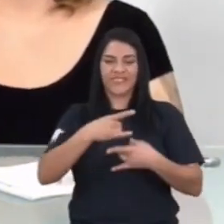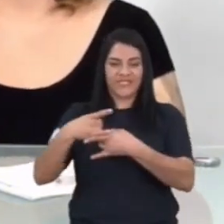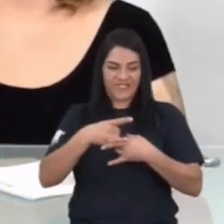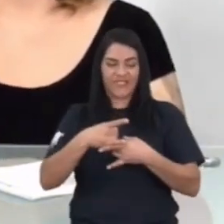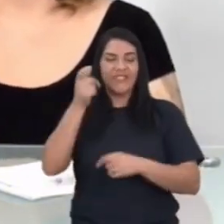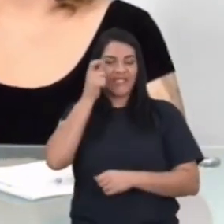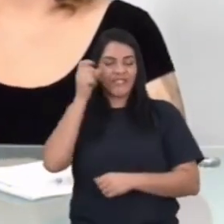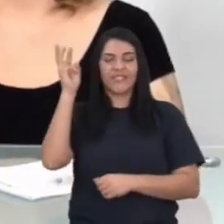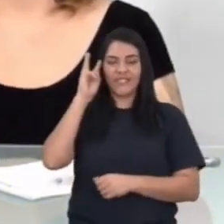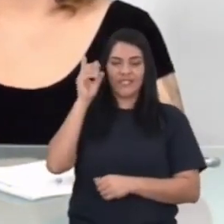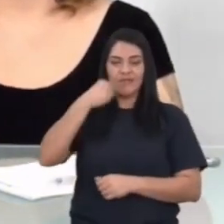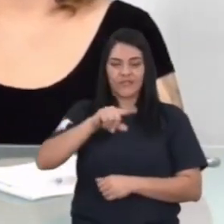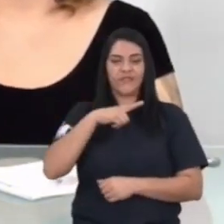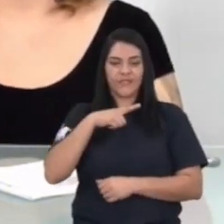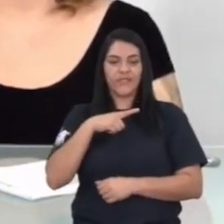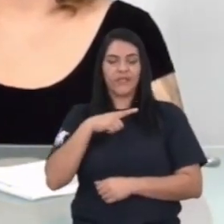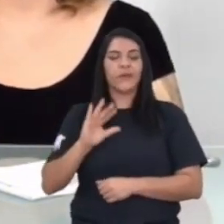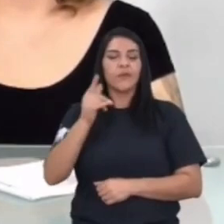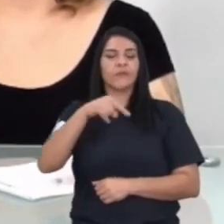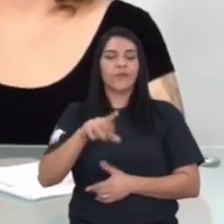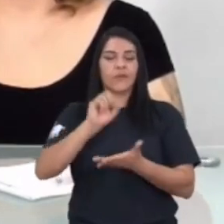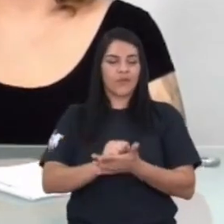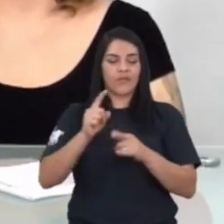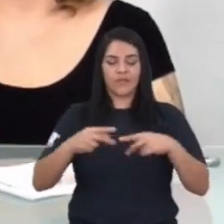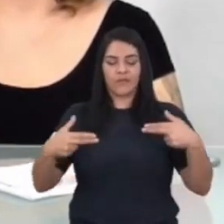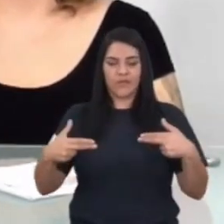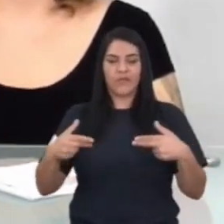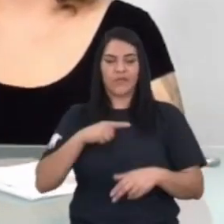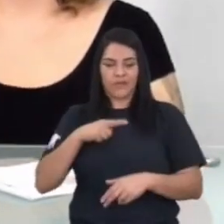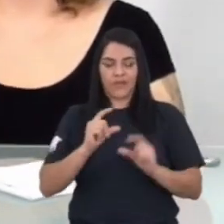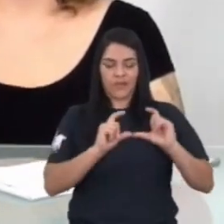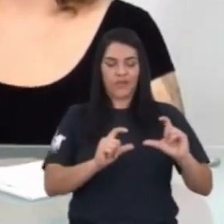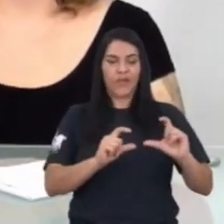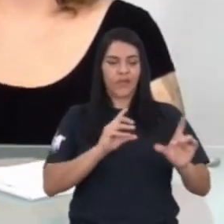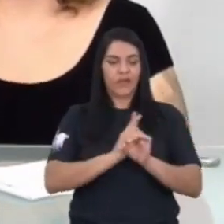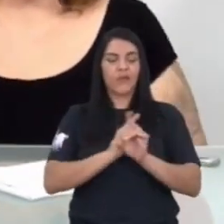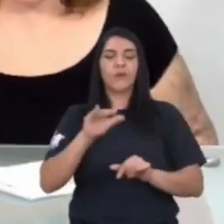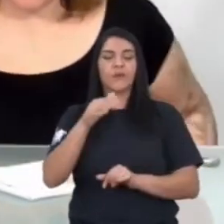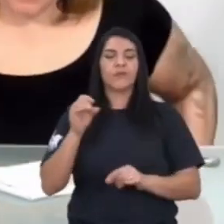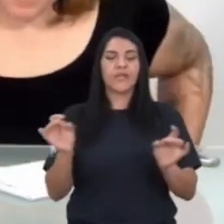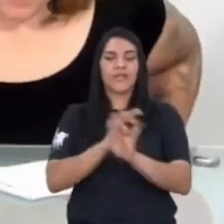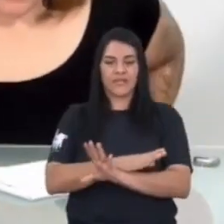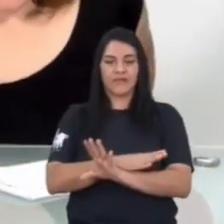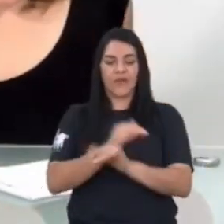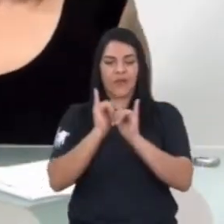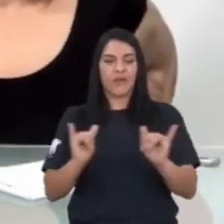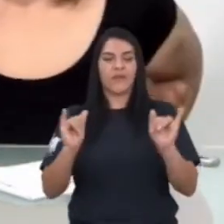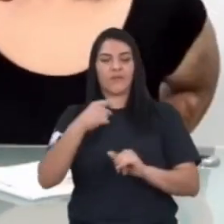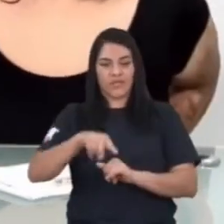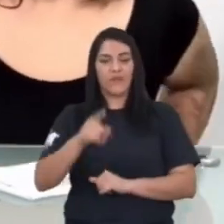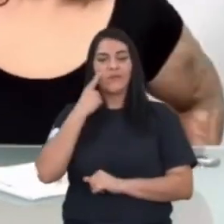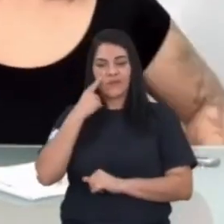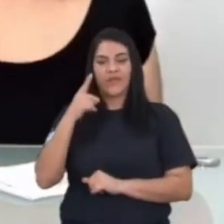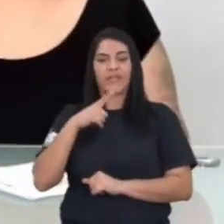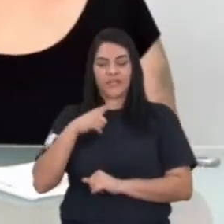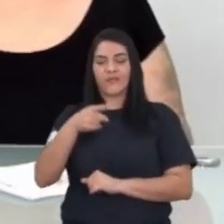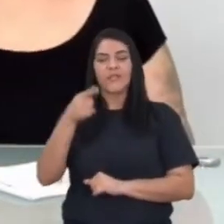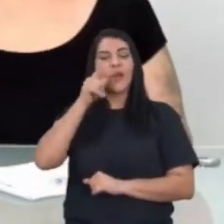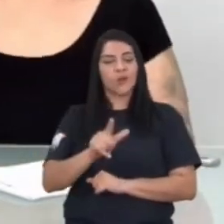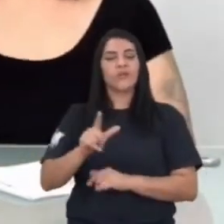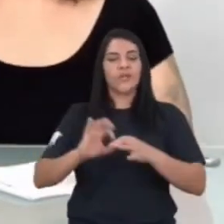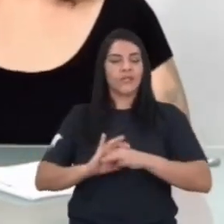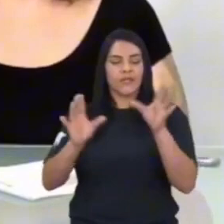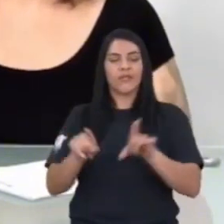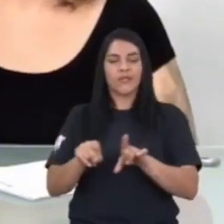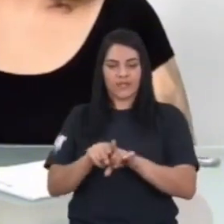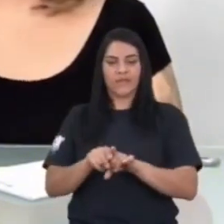da terça-feira, você vai ter uma indicação, quando você baixar o material, onde a tarefa está localizada. Assim, quando você terminar e for lançar, você também vai verificar que está lá e você consegue lançar